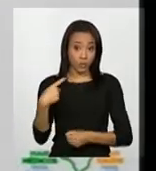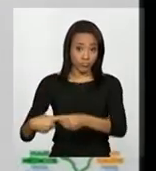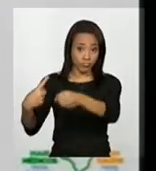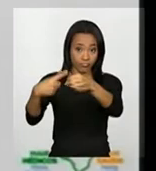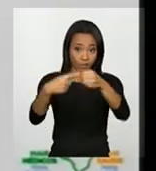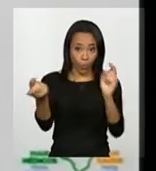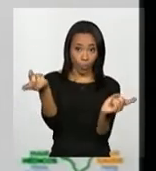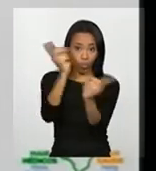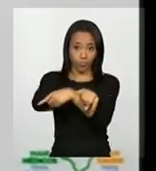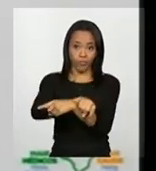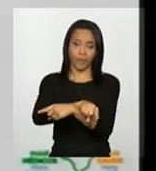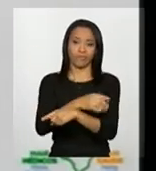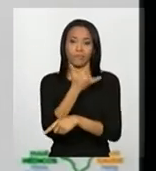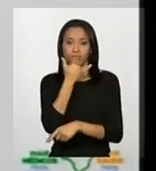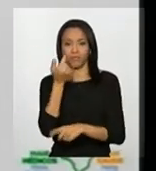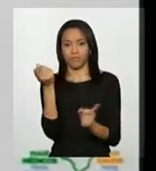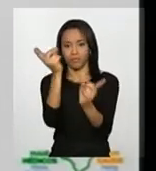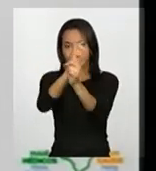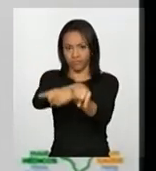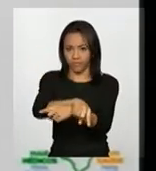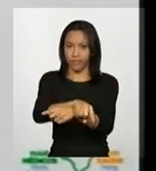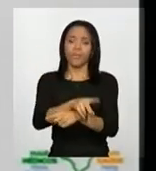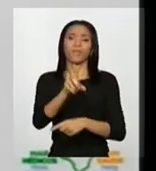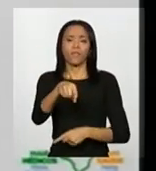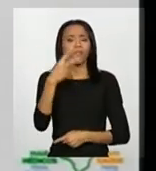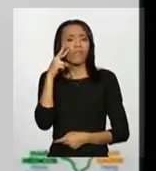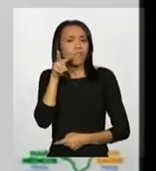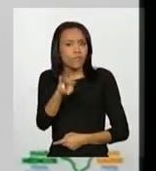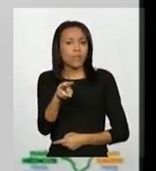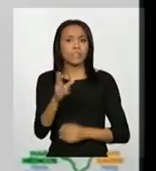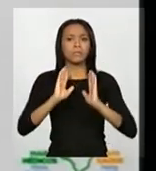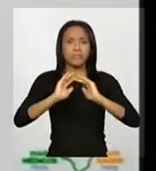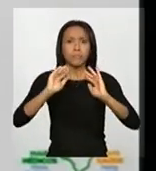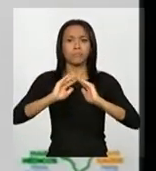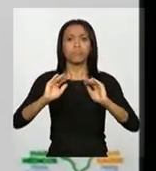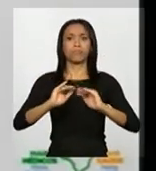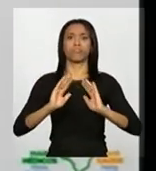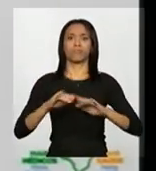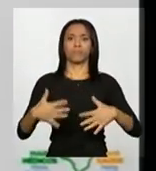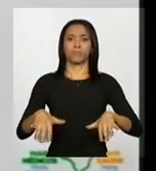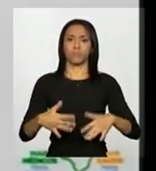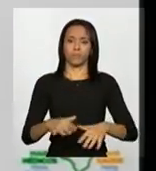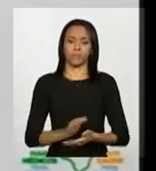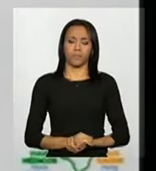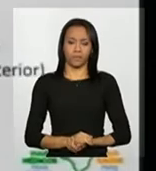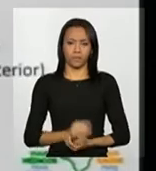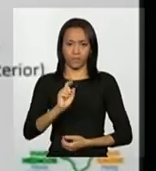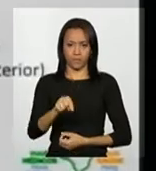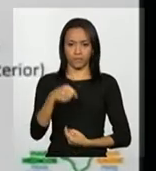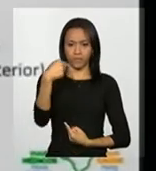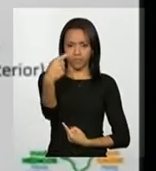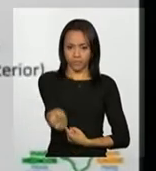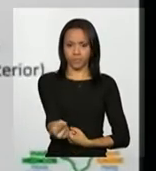invertido n foram os que tiveram maior quantitativo de solicitação nessa segunda rodada